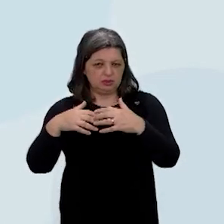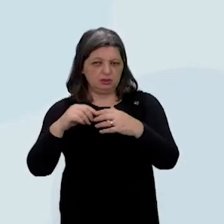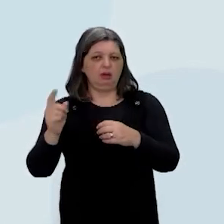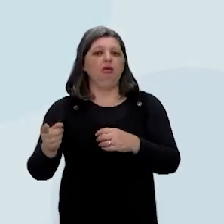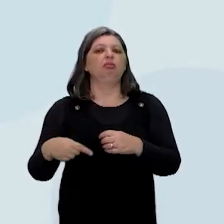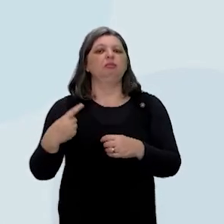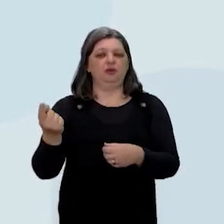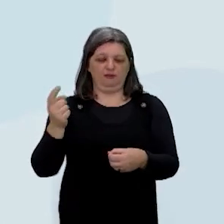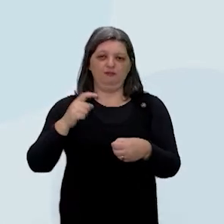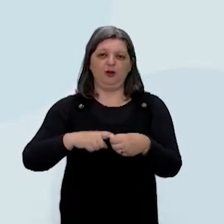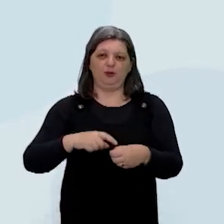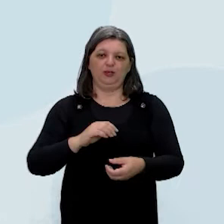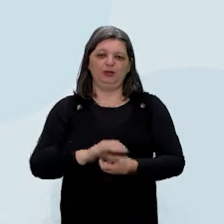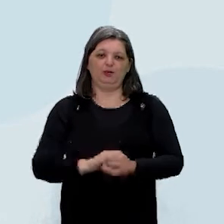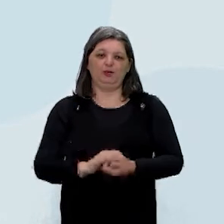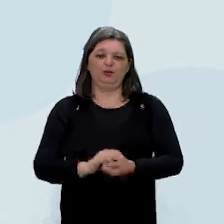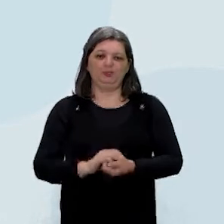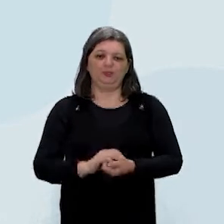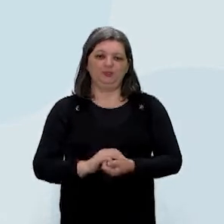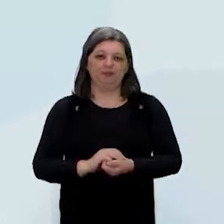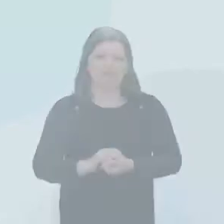já já a gente volta.